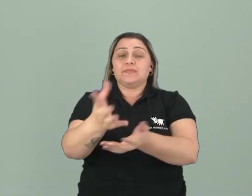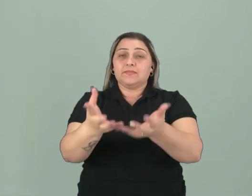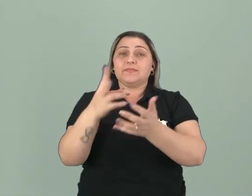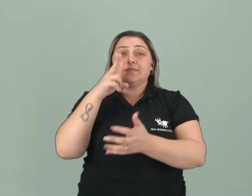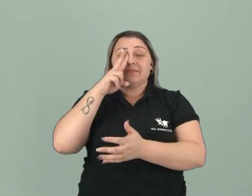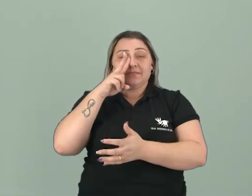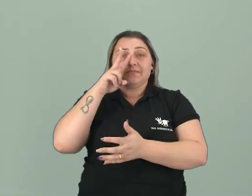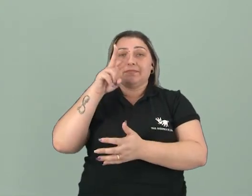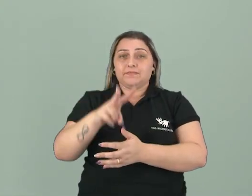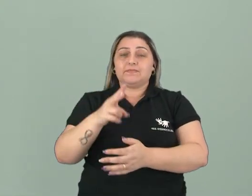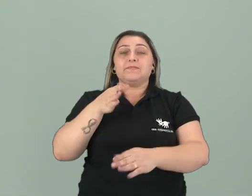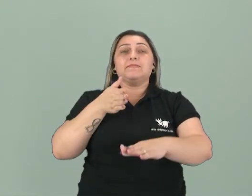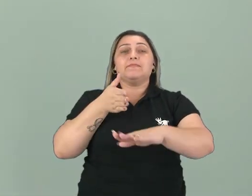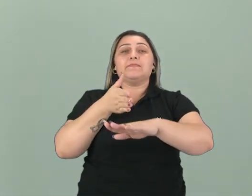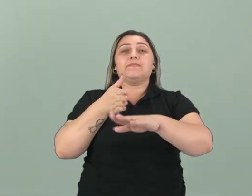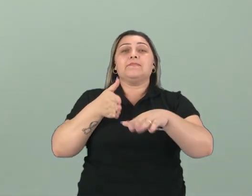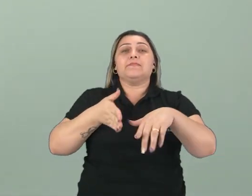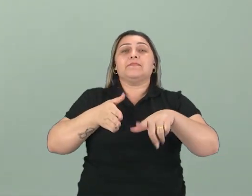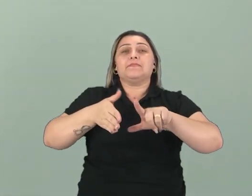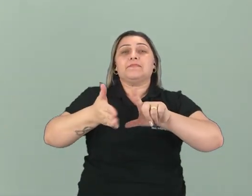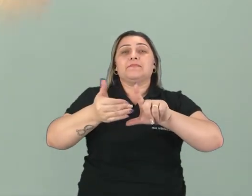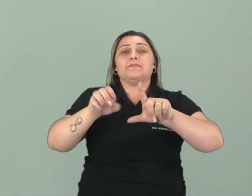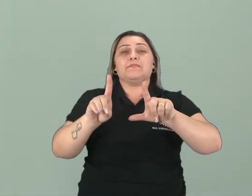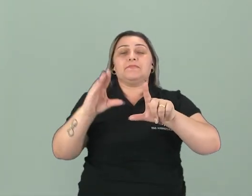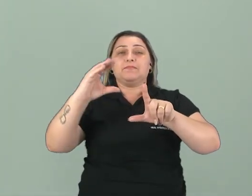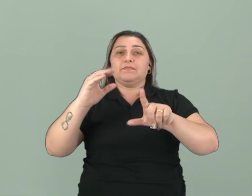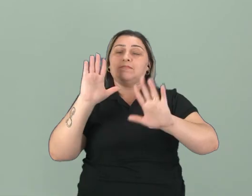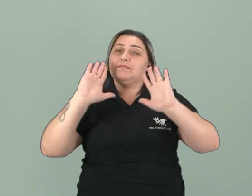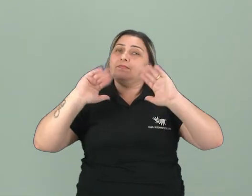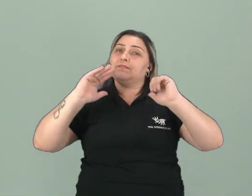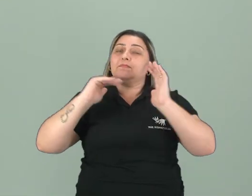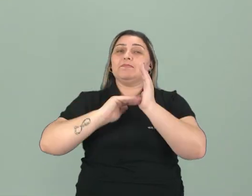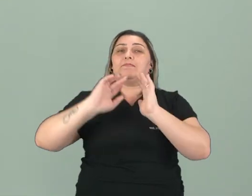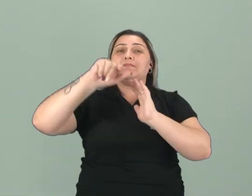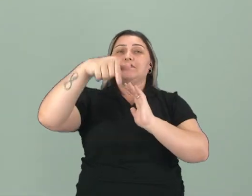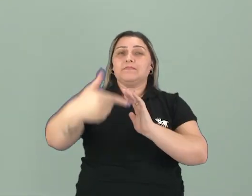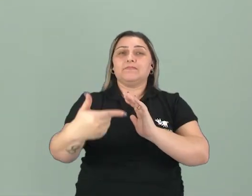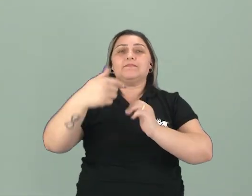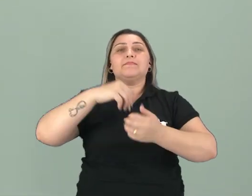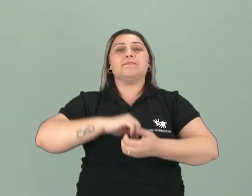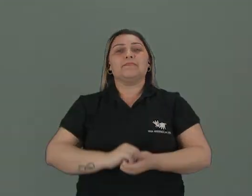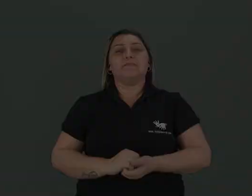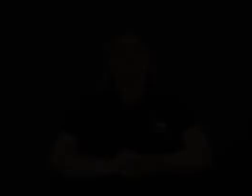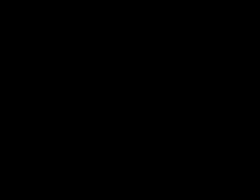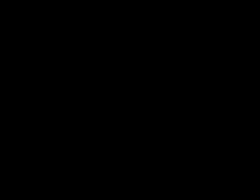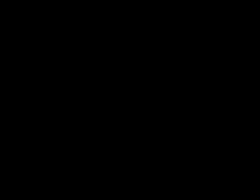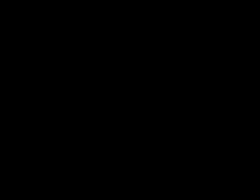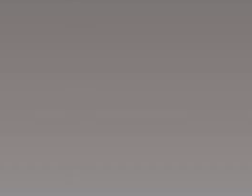rever, estão na plataforma Eduque, gente. Tchau, tchau, até a próxima!